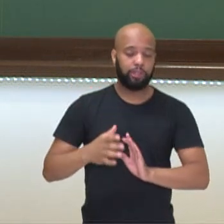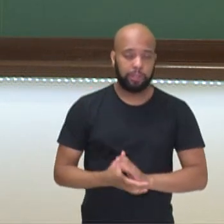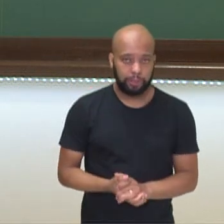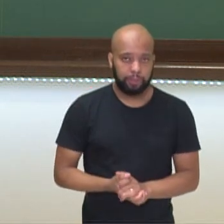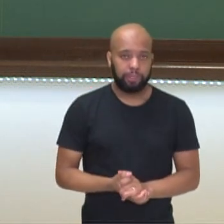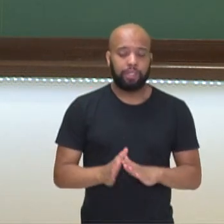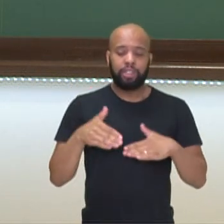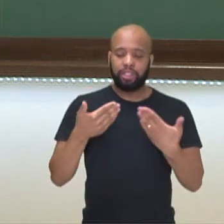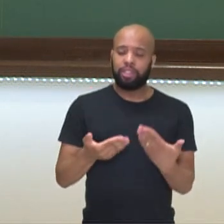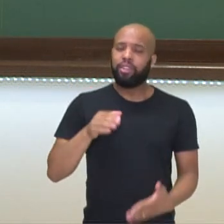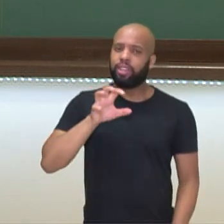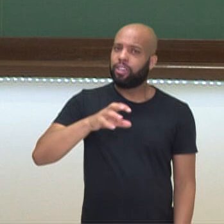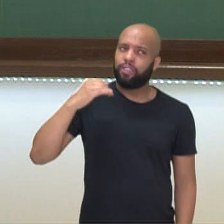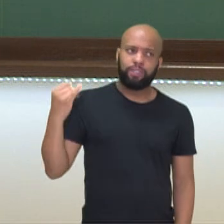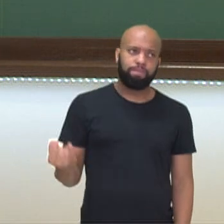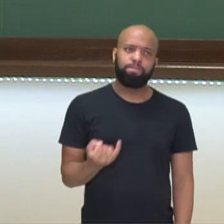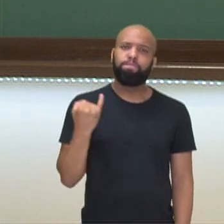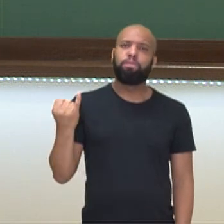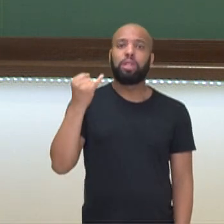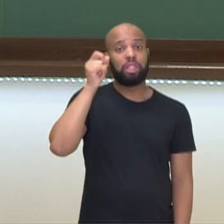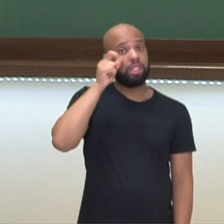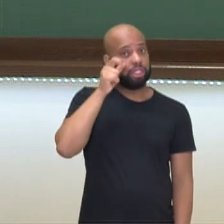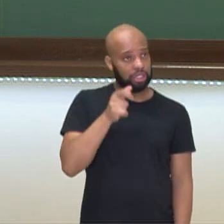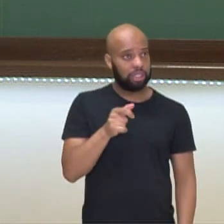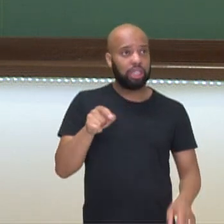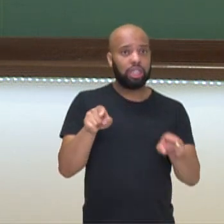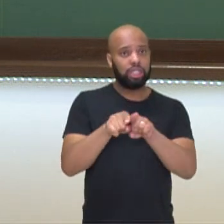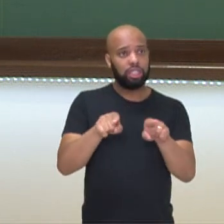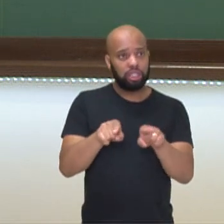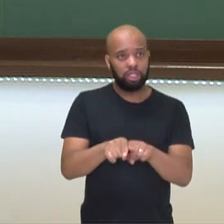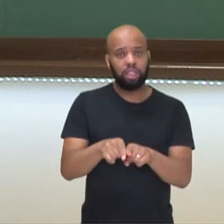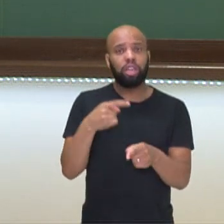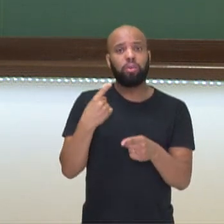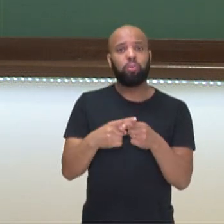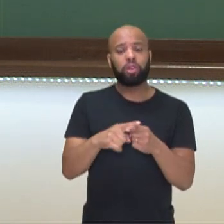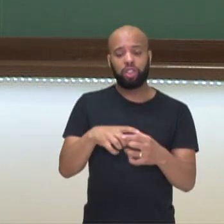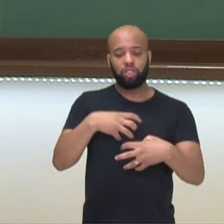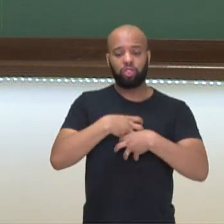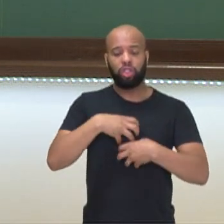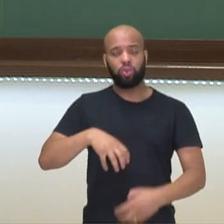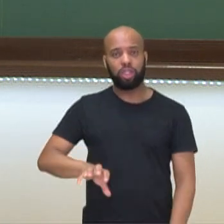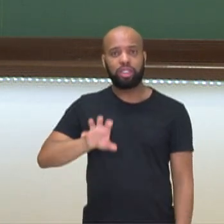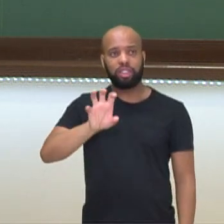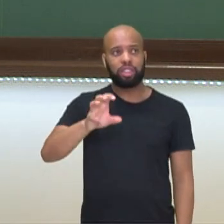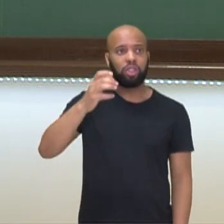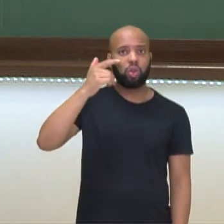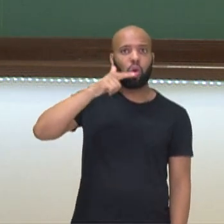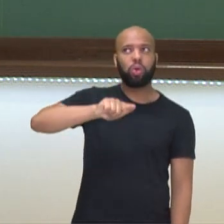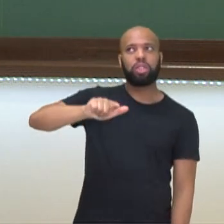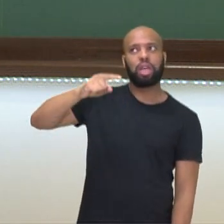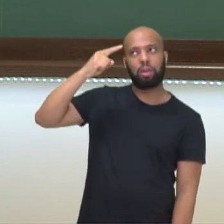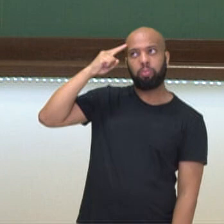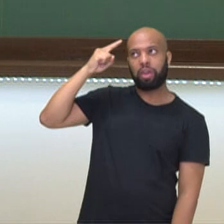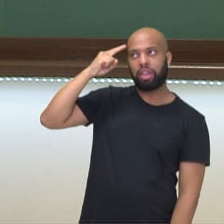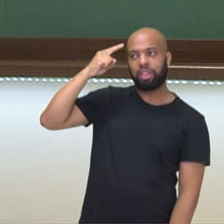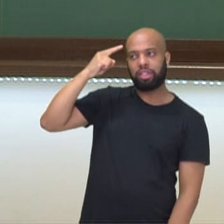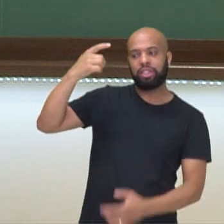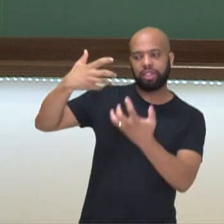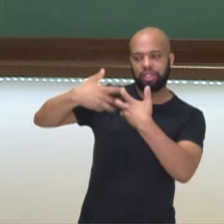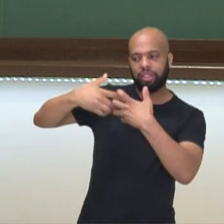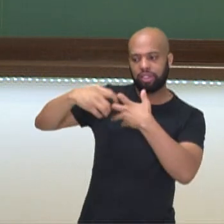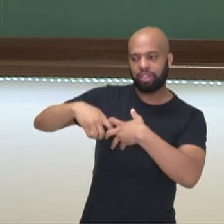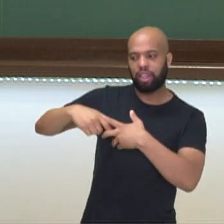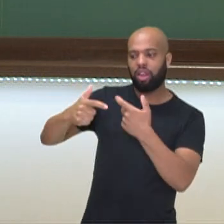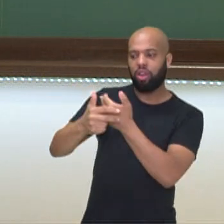Então isso é muito importante e muito interessante a gente entender para que a gente possa, a partir daí, pensar questões